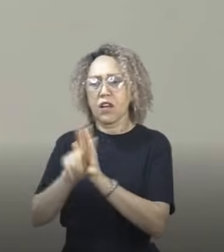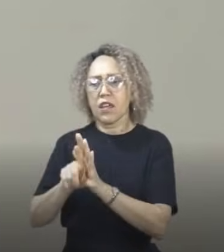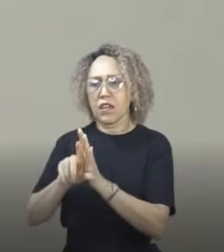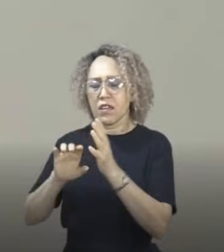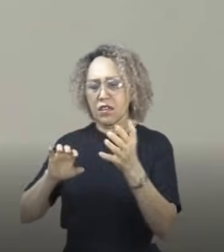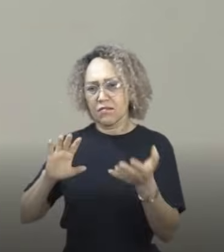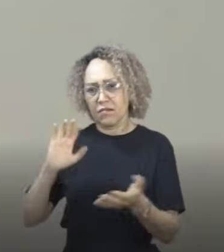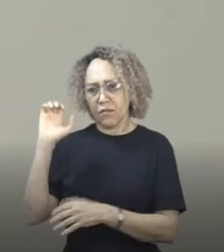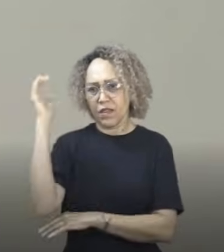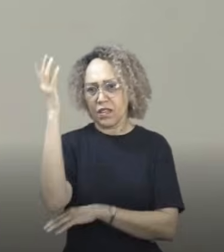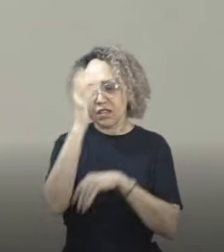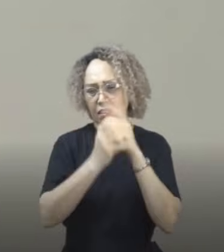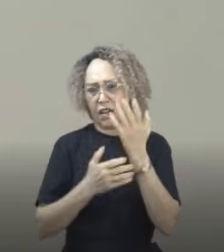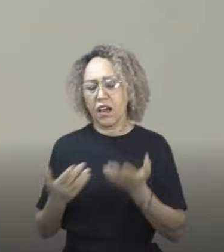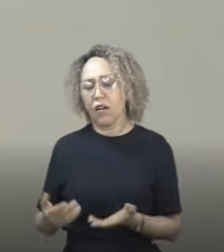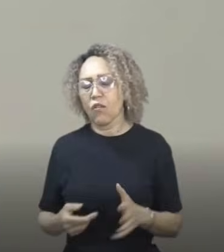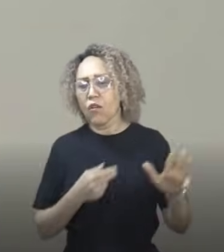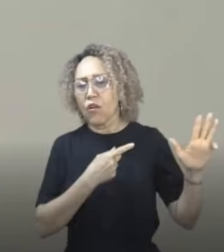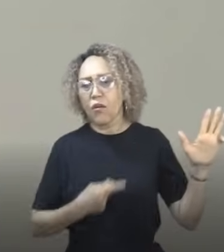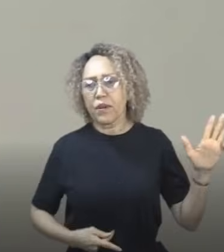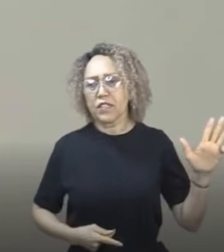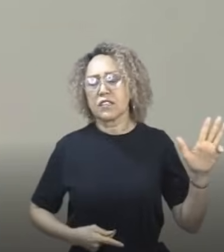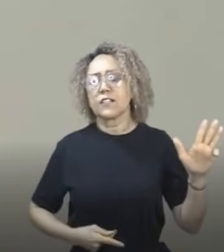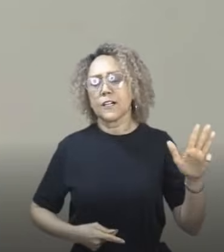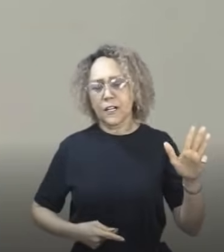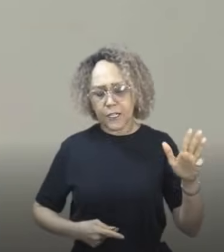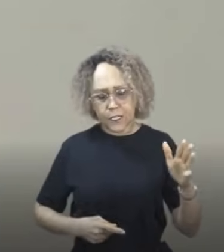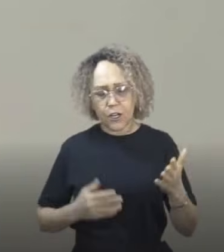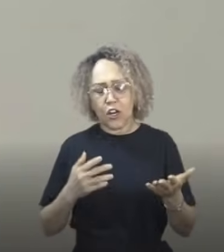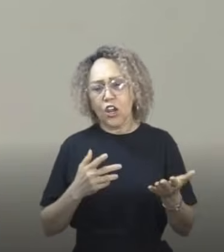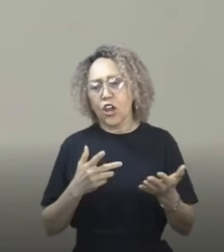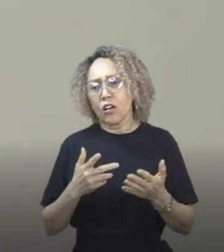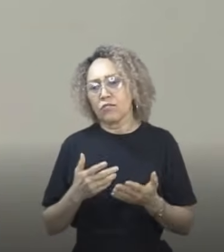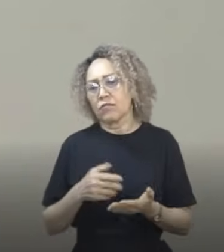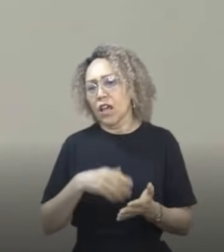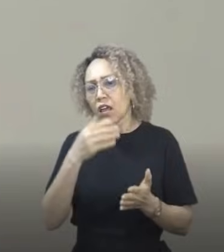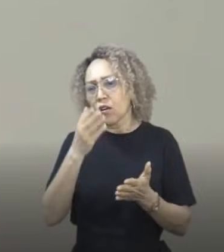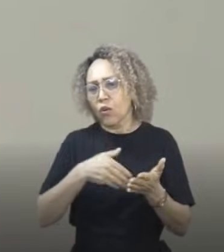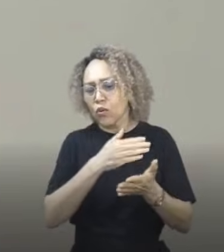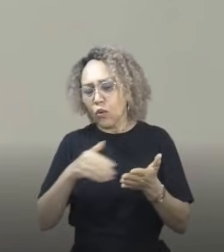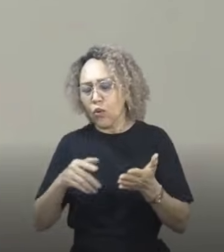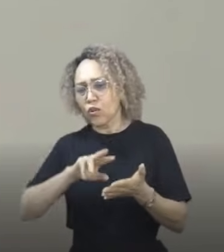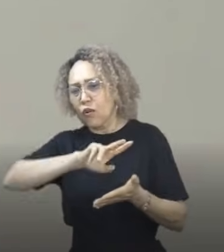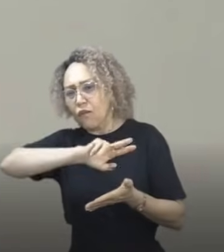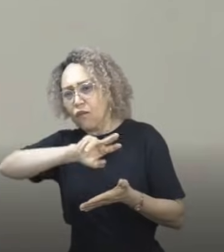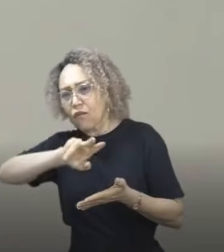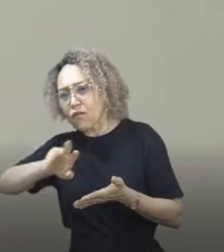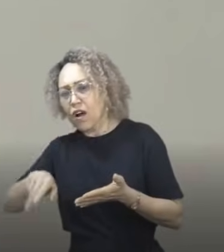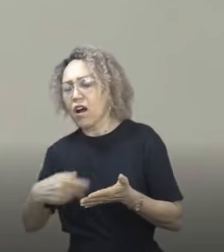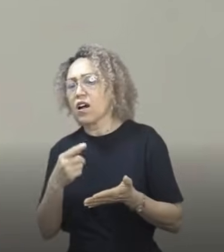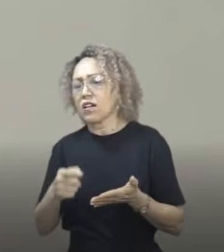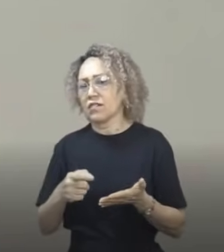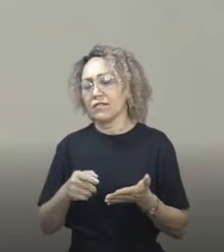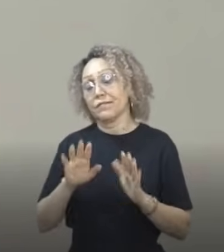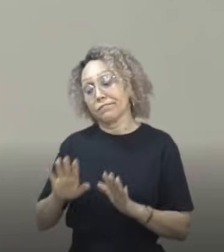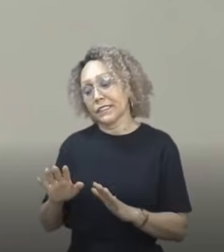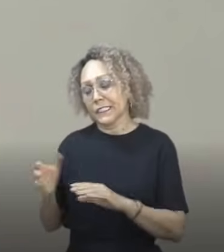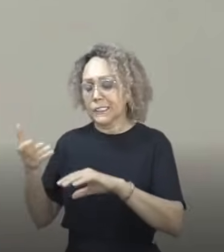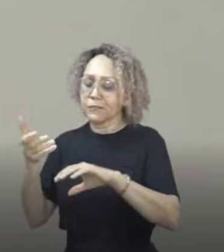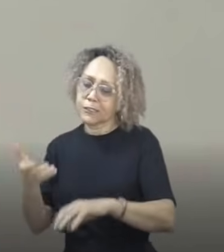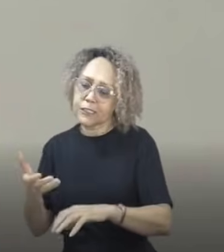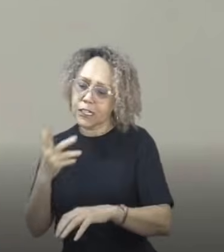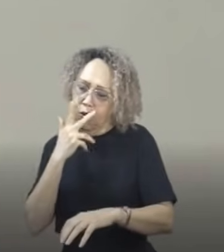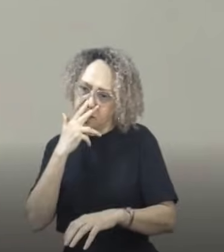O presidente Lula fez uma série de vetos e agora corre o risco de serem derrubados esses vetos dentro do Congresso